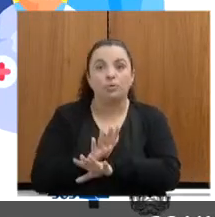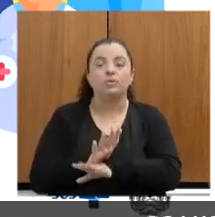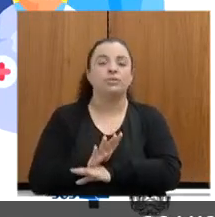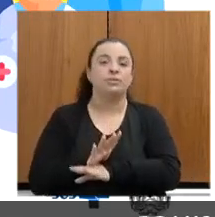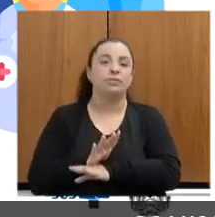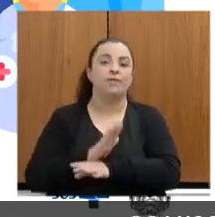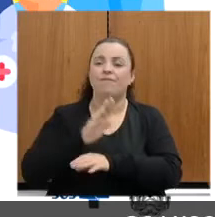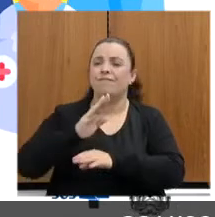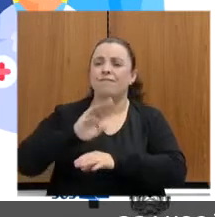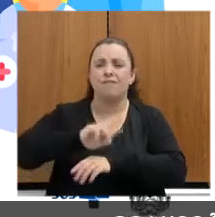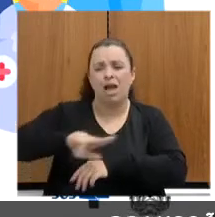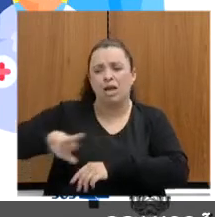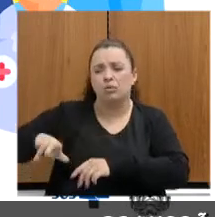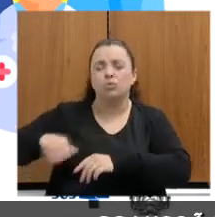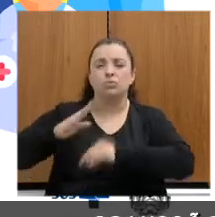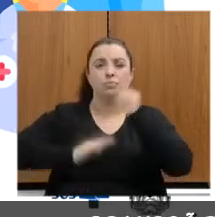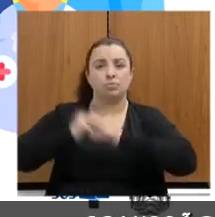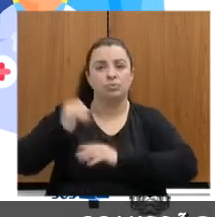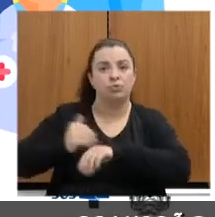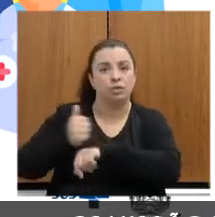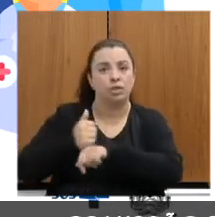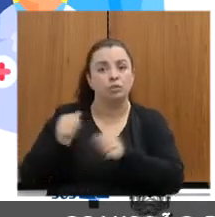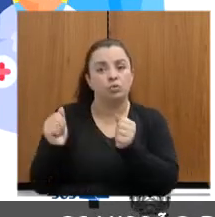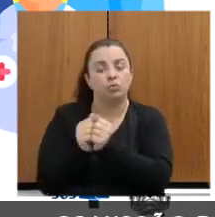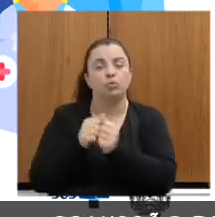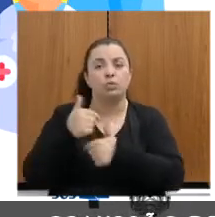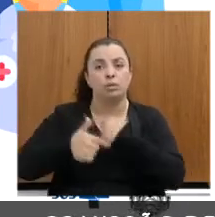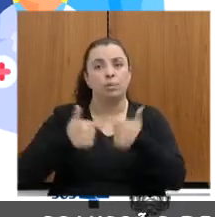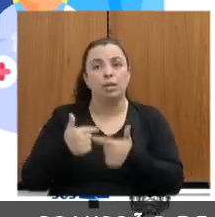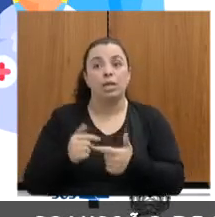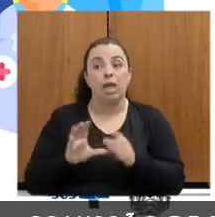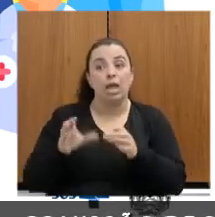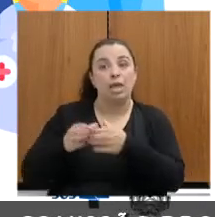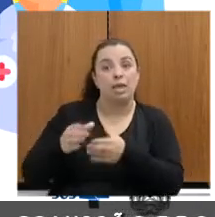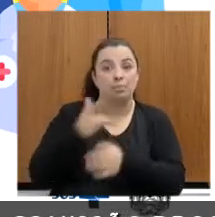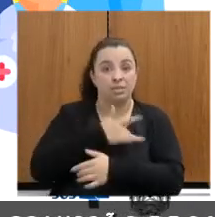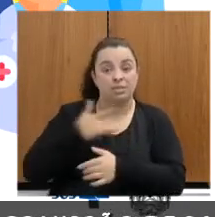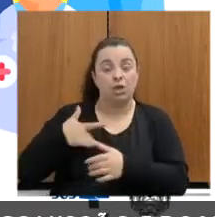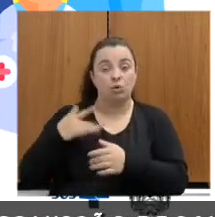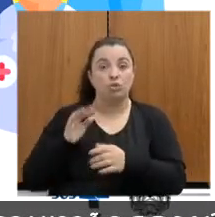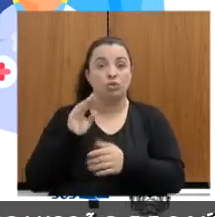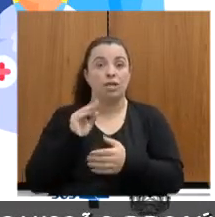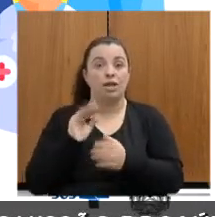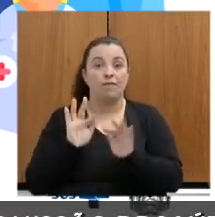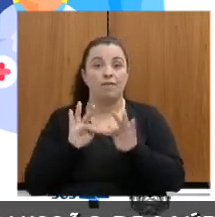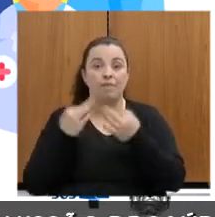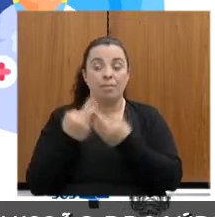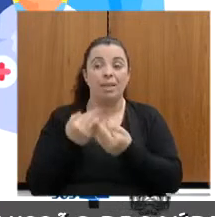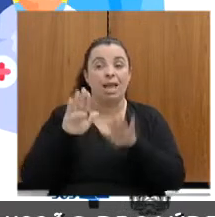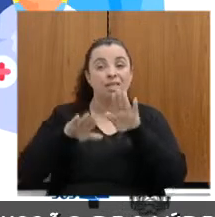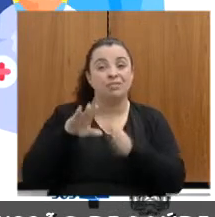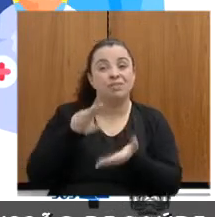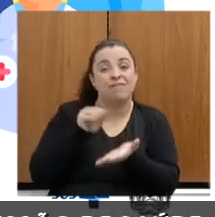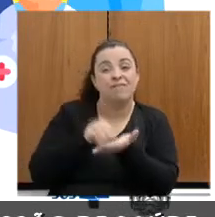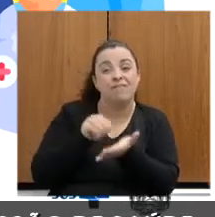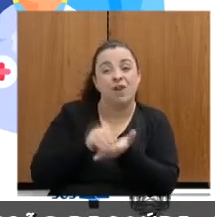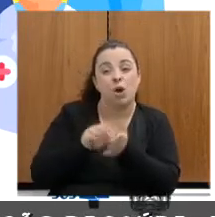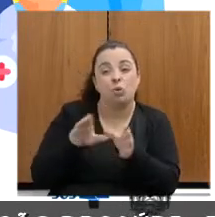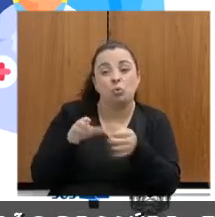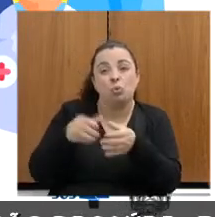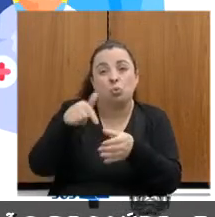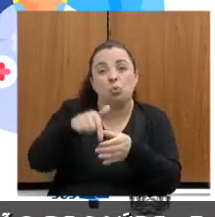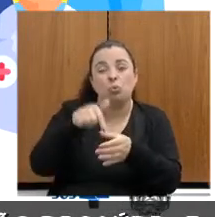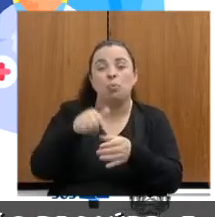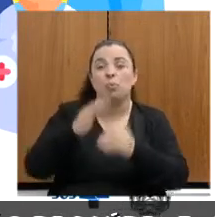a vários equipes de saúde da família faltando esse voltando uma equipe né falta